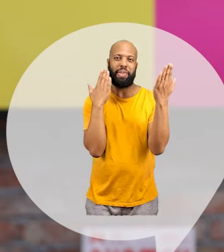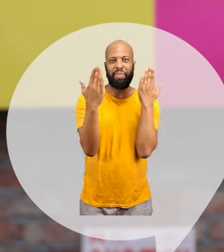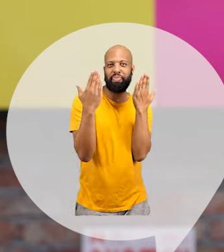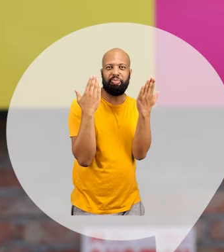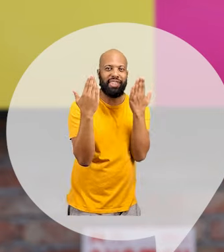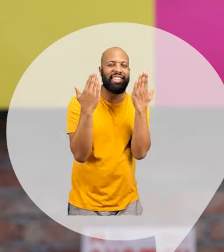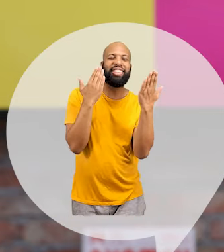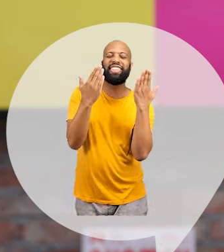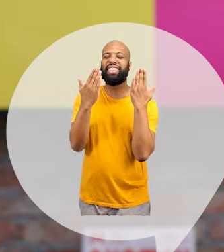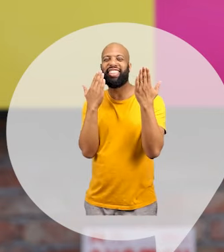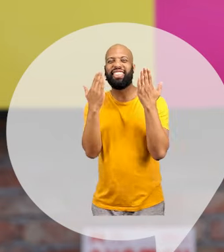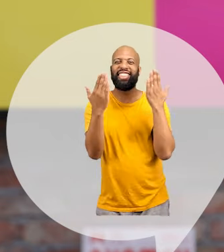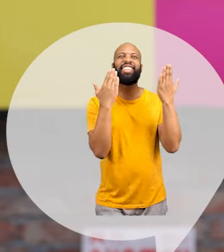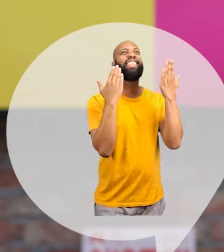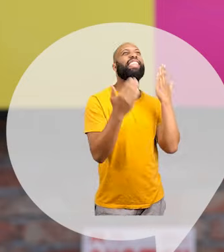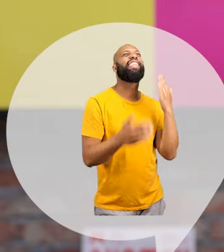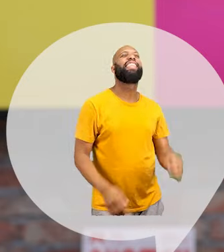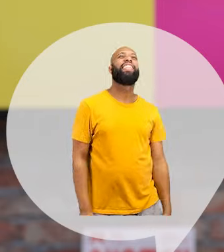terapia